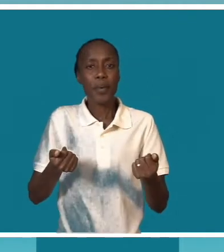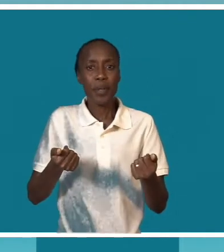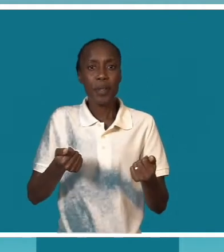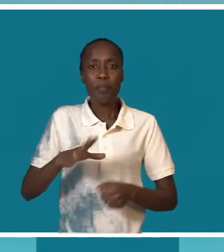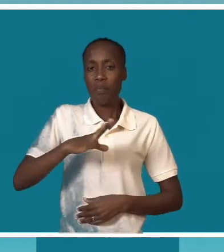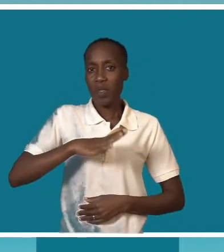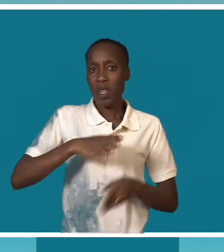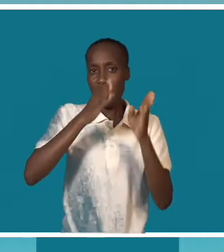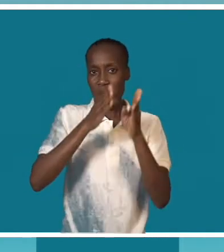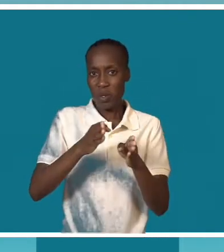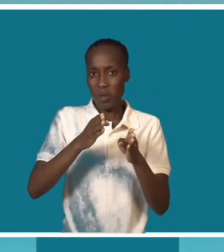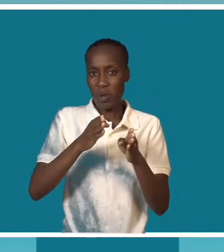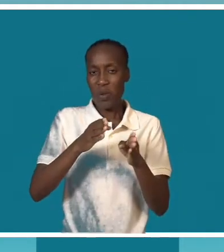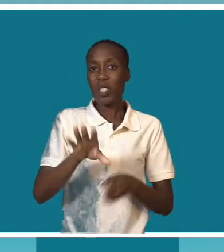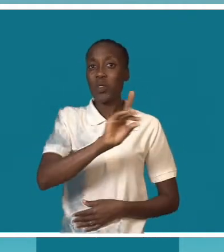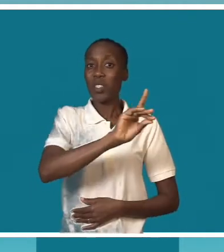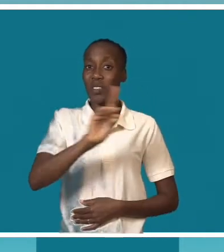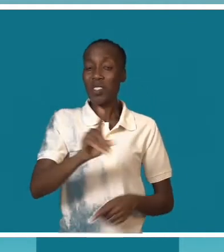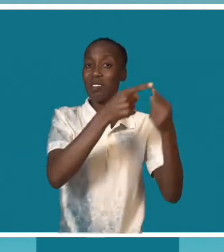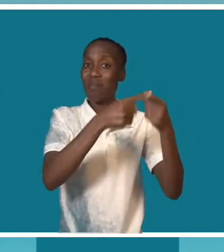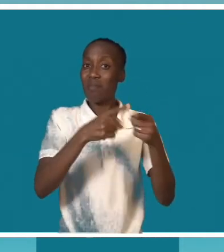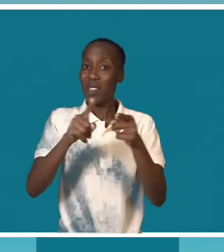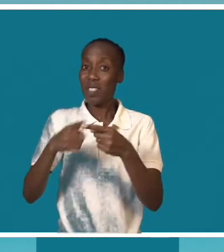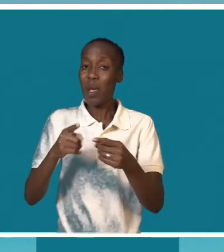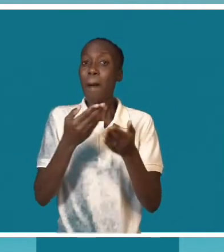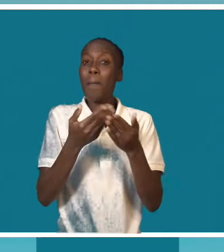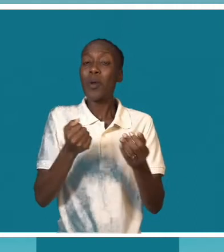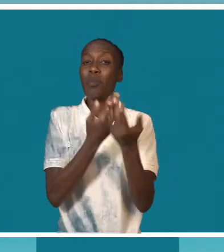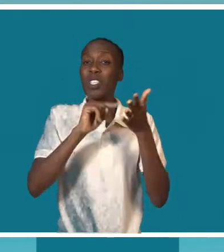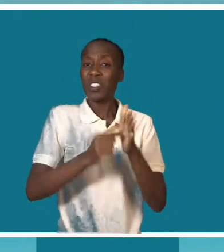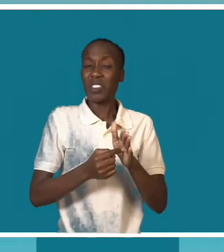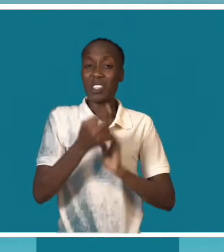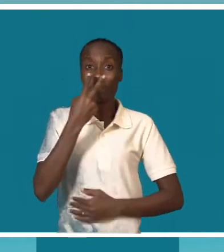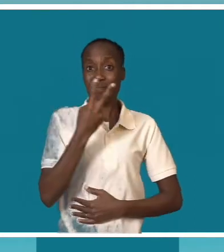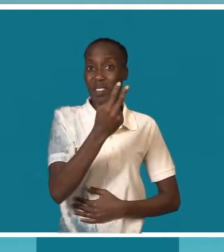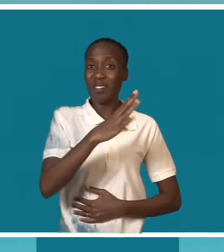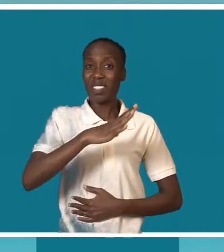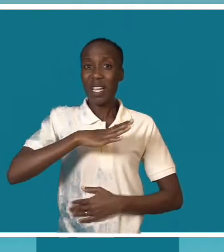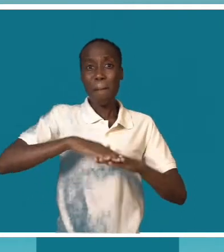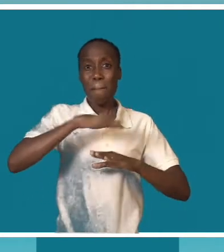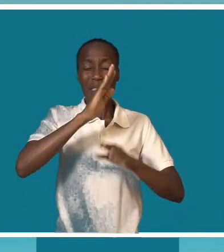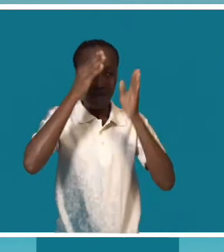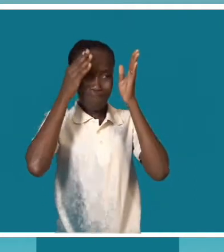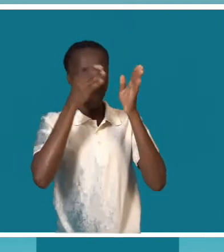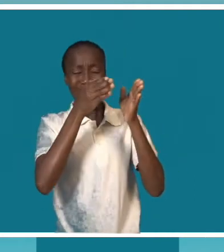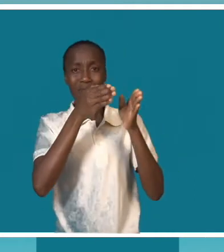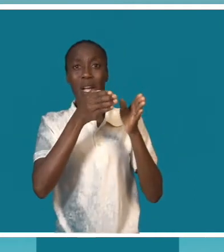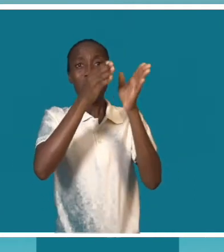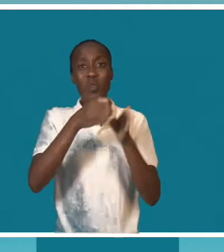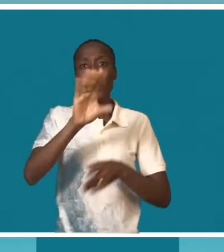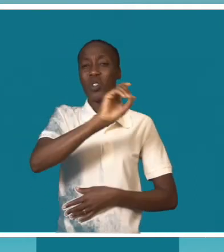há deficientes de diferentes níveis e muitas das vezes temos estado a ver que há mais enfoque